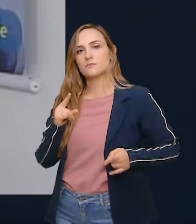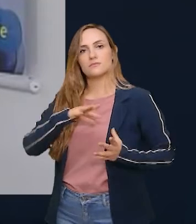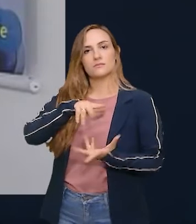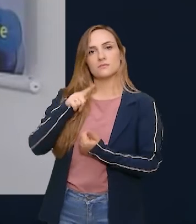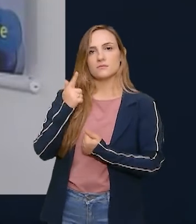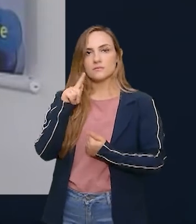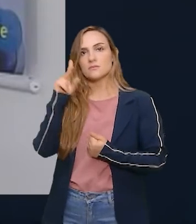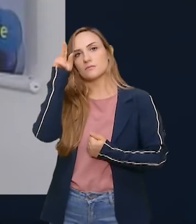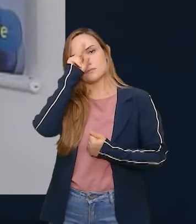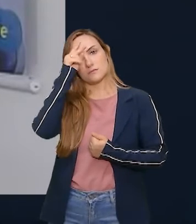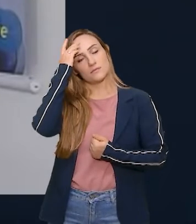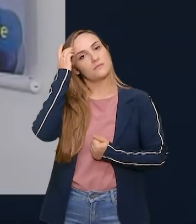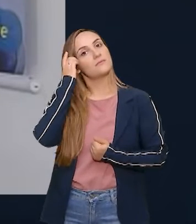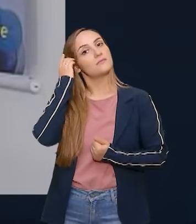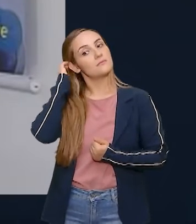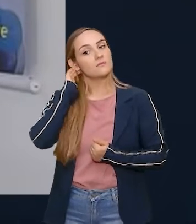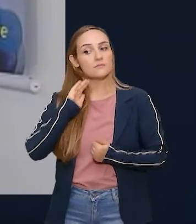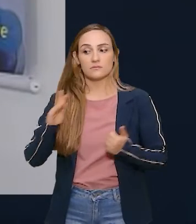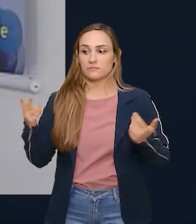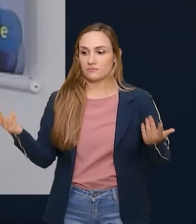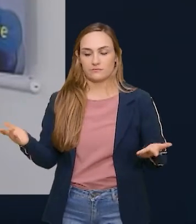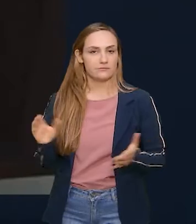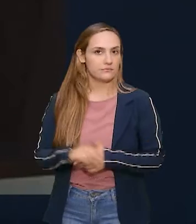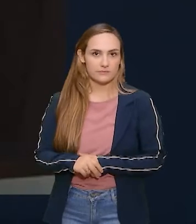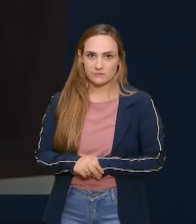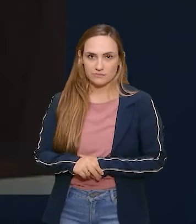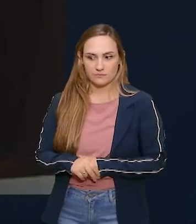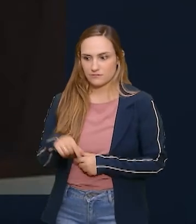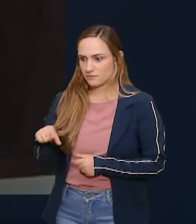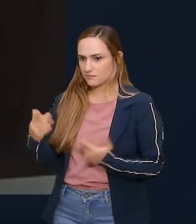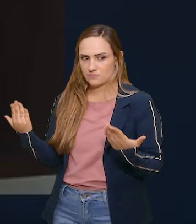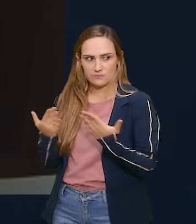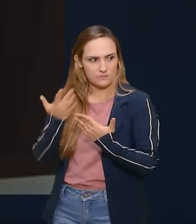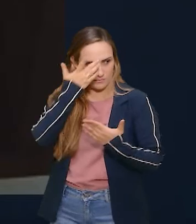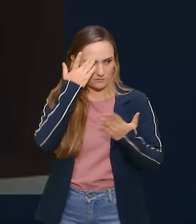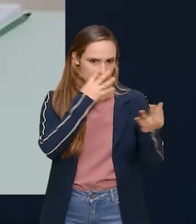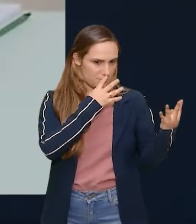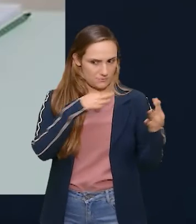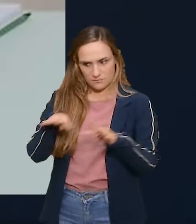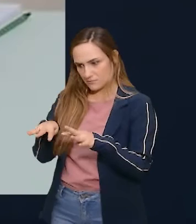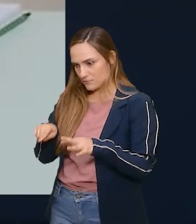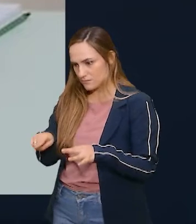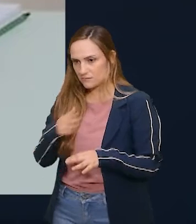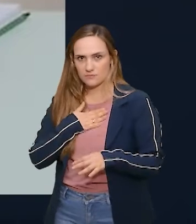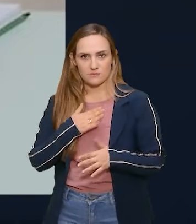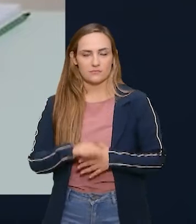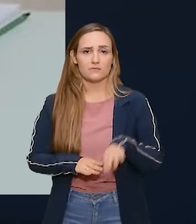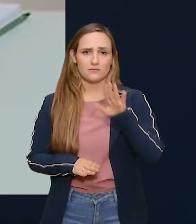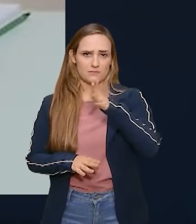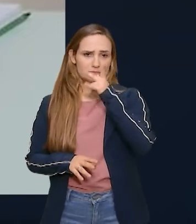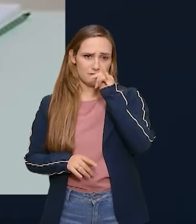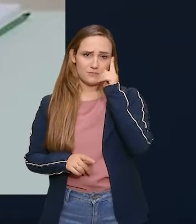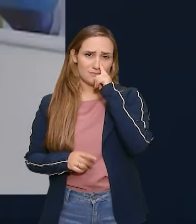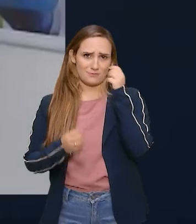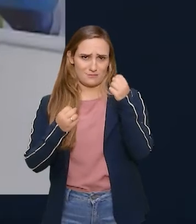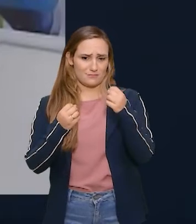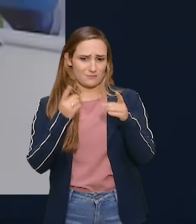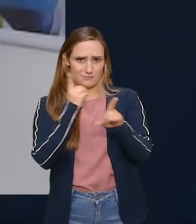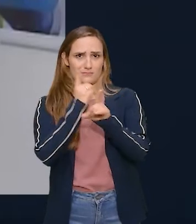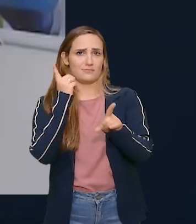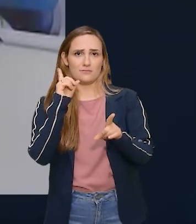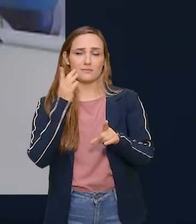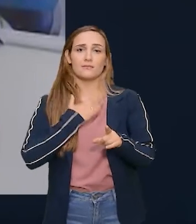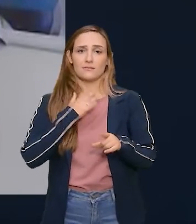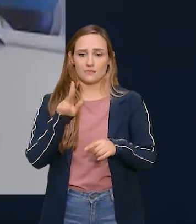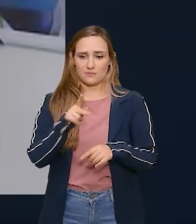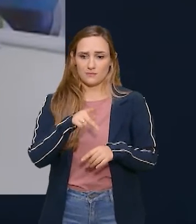ciências, robótica, geografia, história. Aí não teve jeito, o garoto passou a chamar atenção em sala de aula. Não foi meu pai